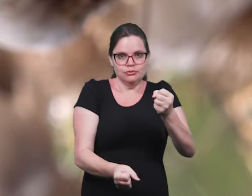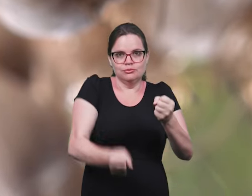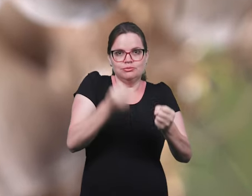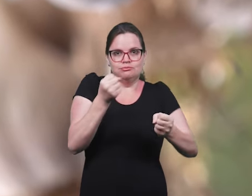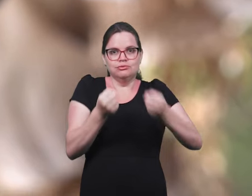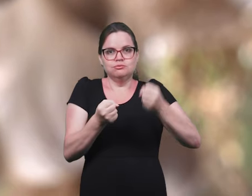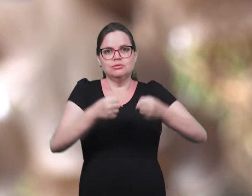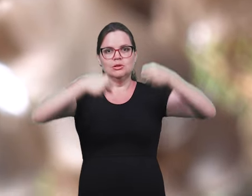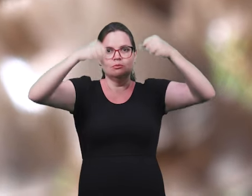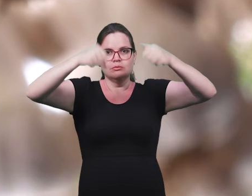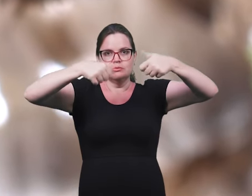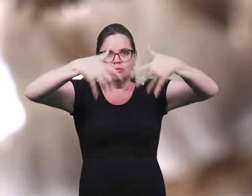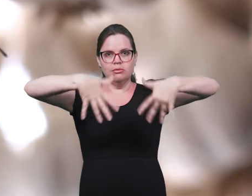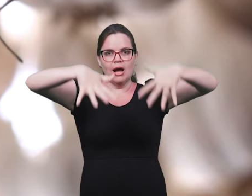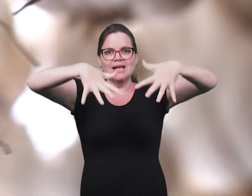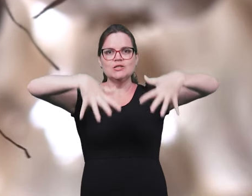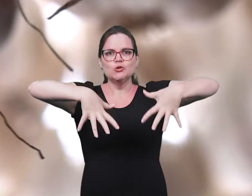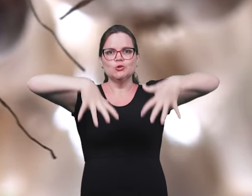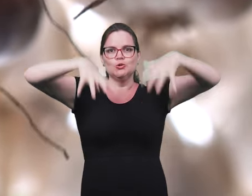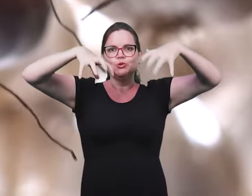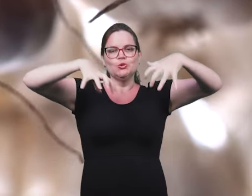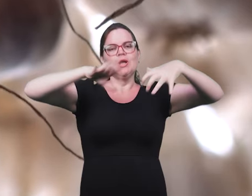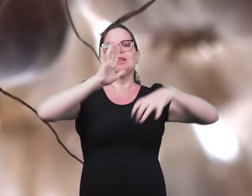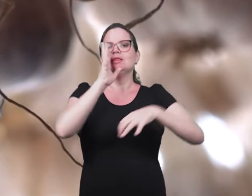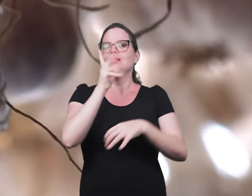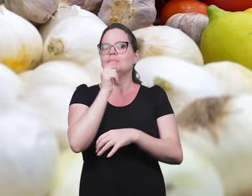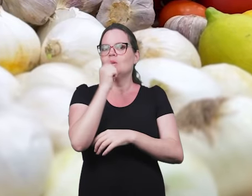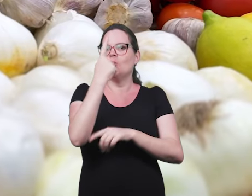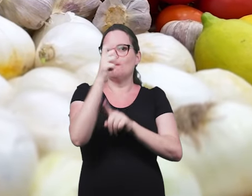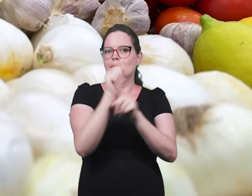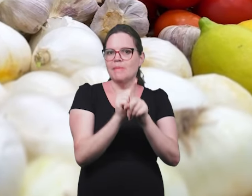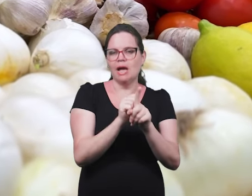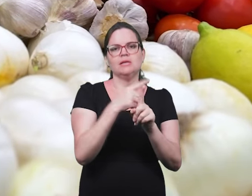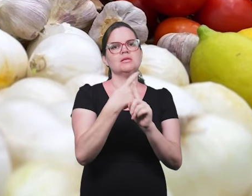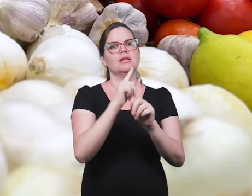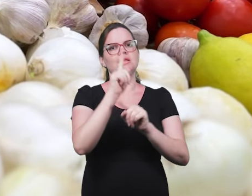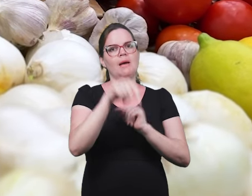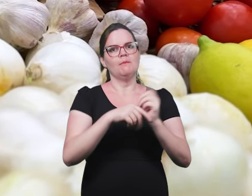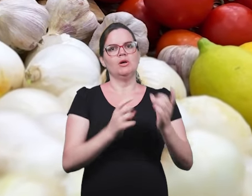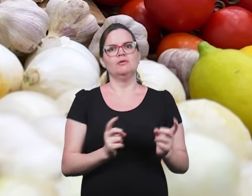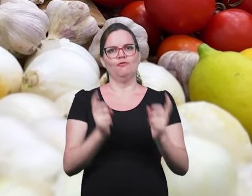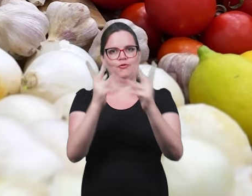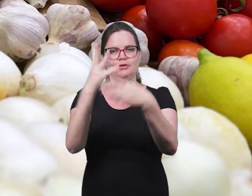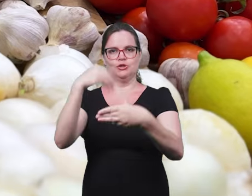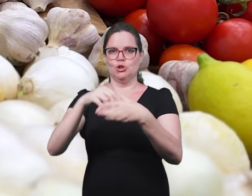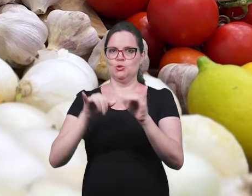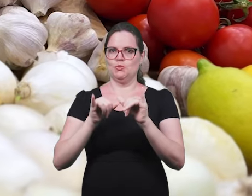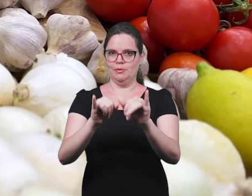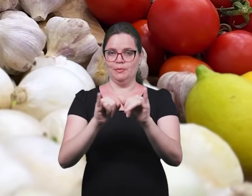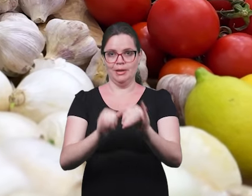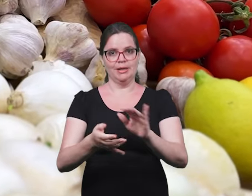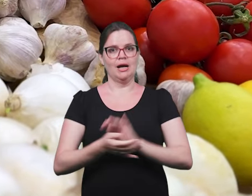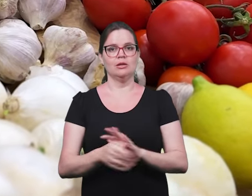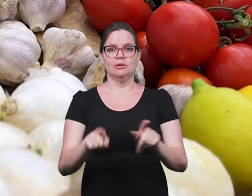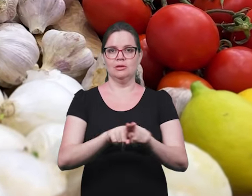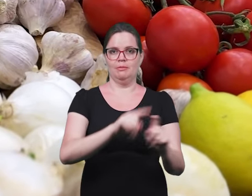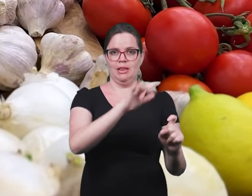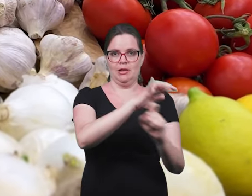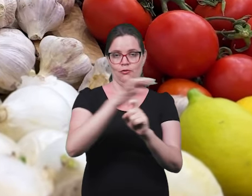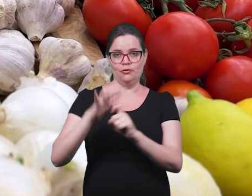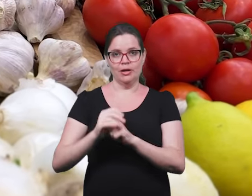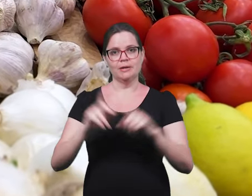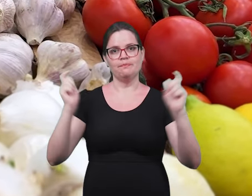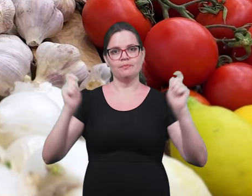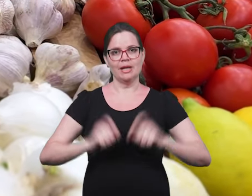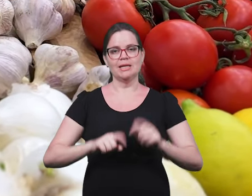durar até 1 mês, garantindo a qualidade, antes de seguir para as feiras e supermercados. O programa de pesquisa garante que os